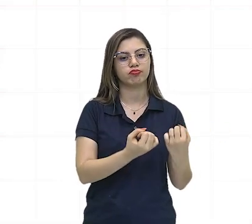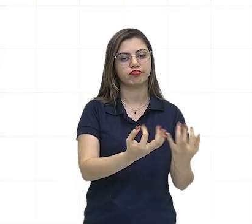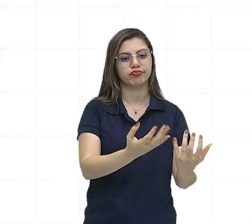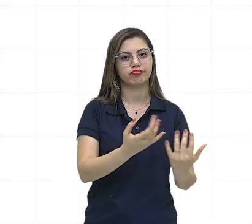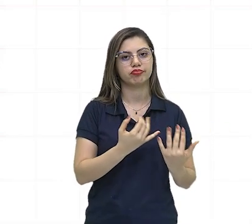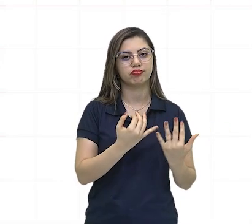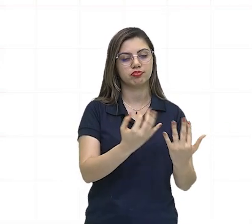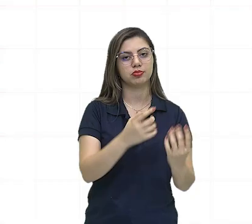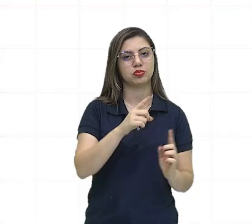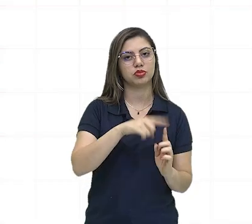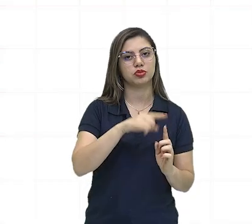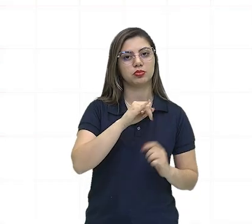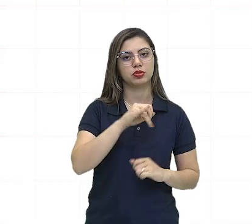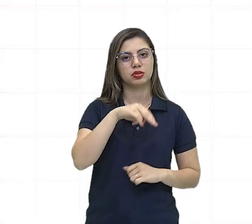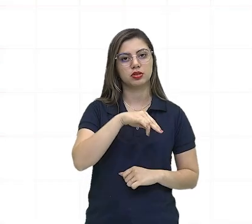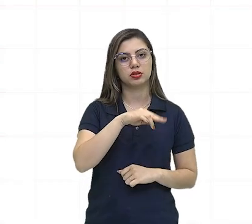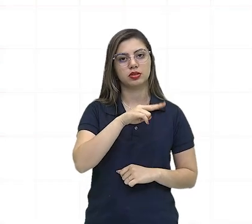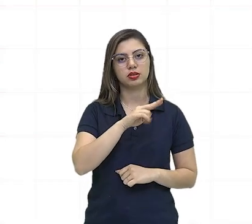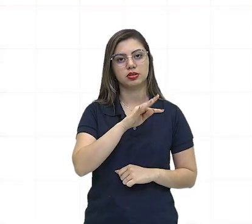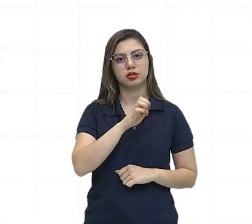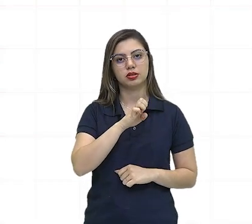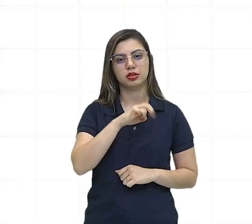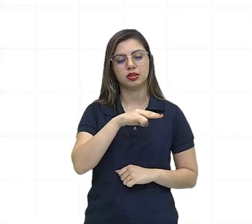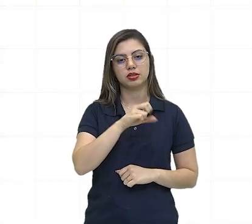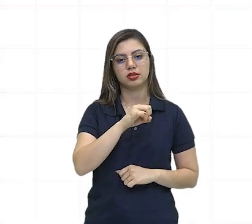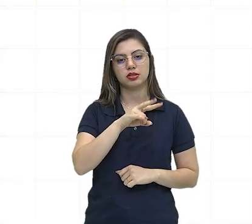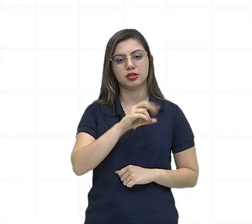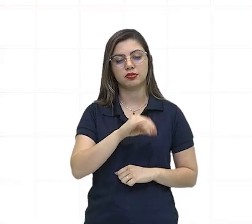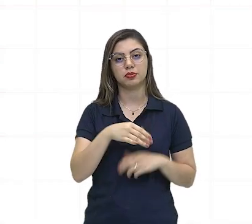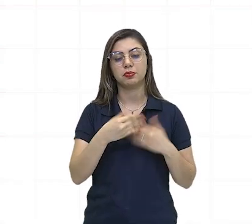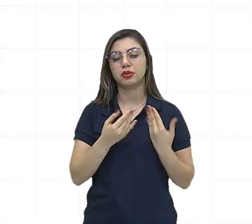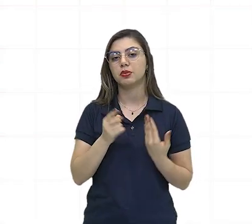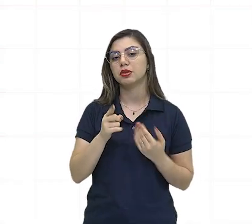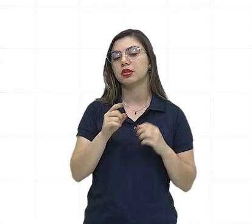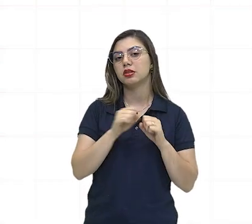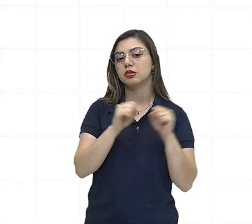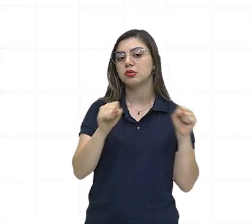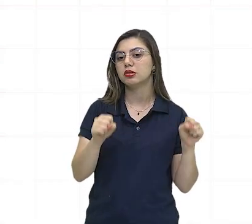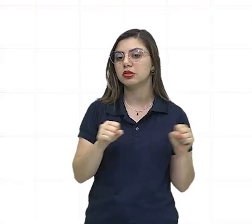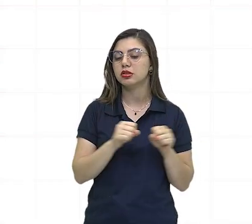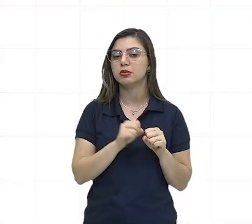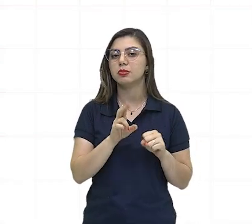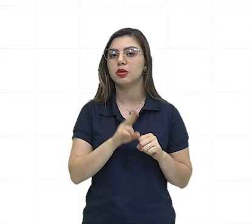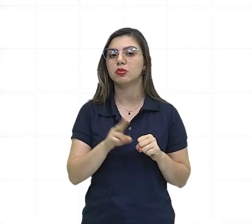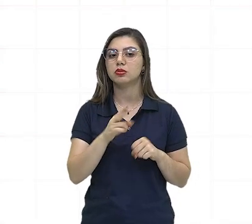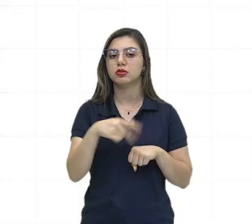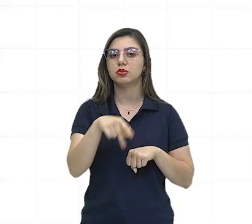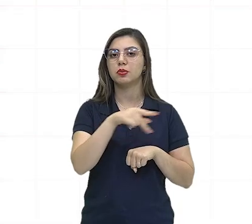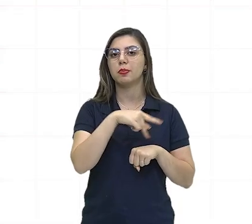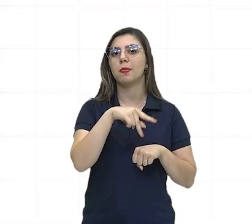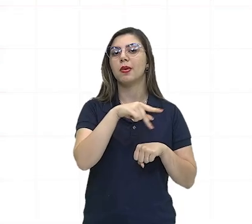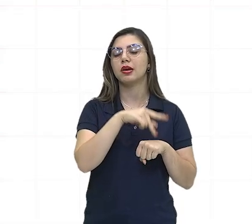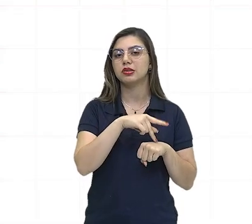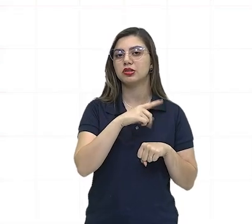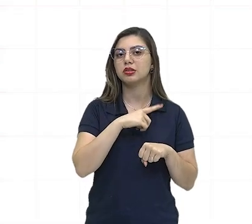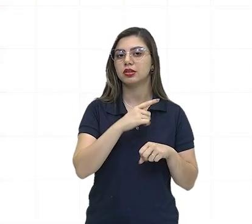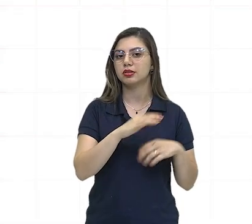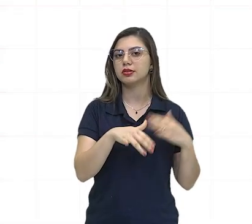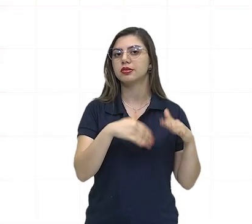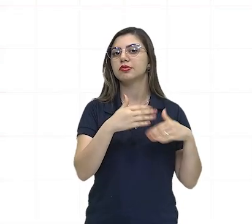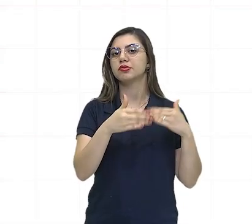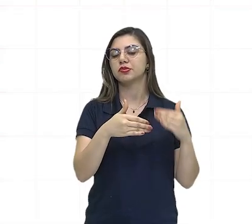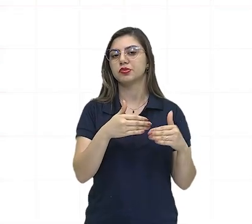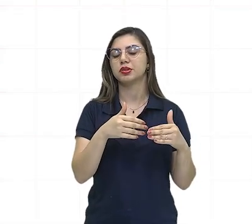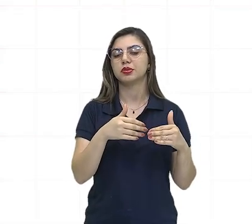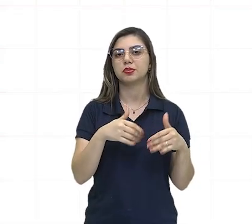intensiva. Esse sistema ele é muito comum nos países desenvolvidos. Então, é um